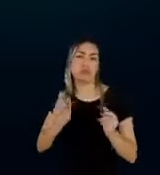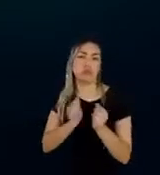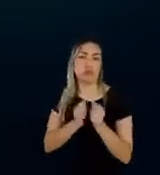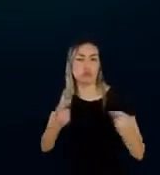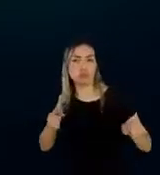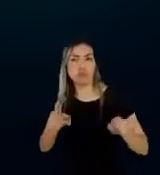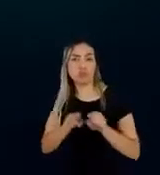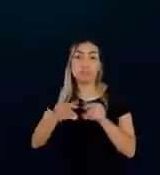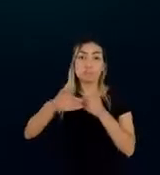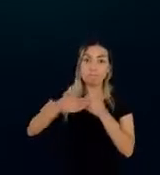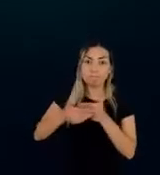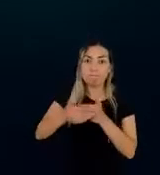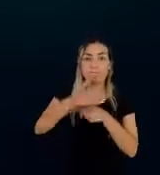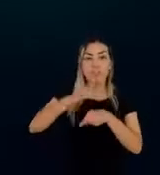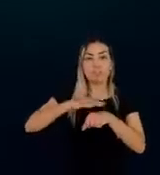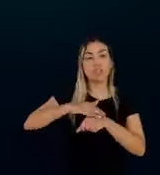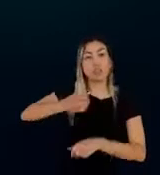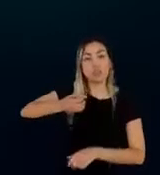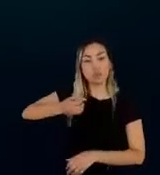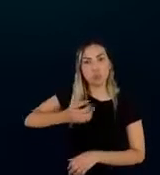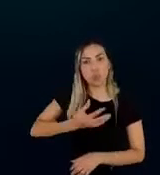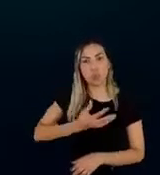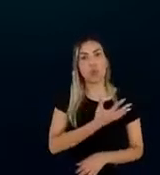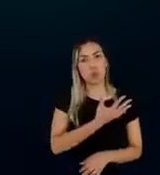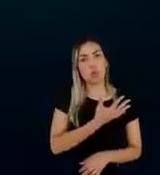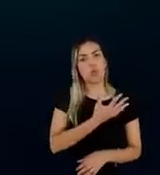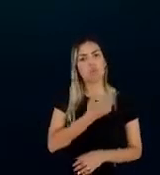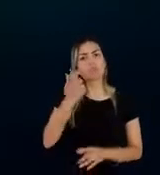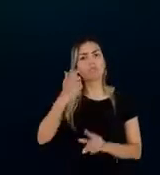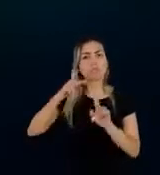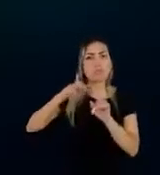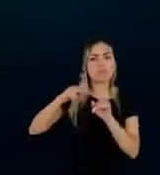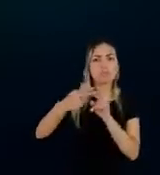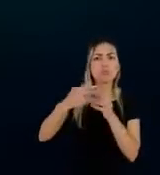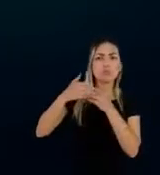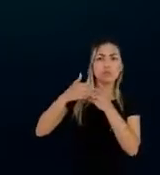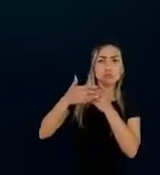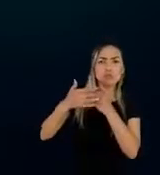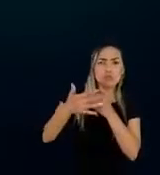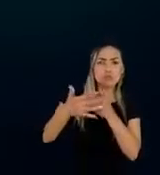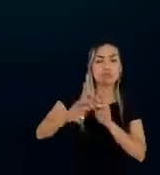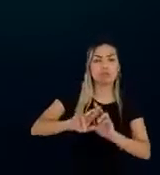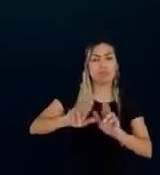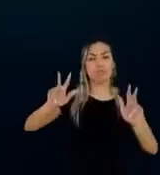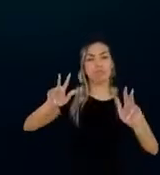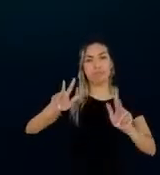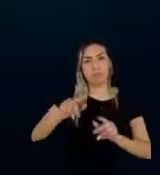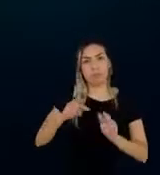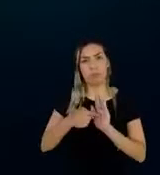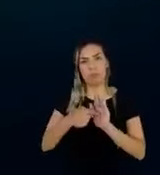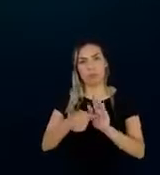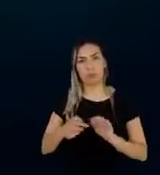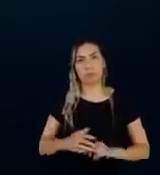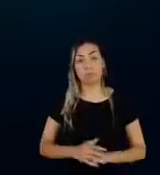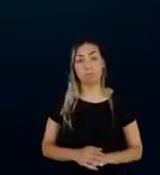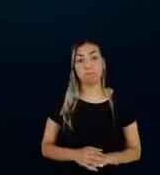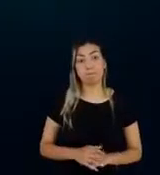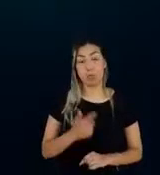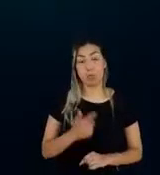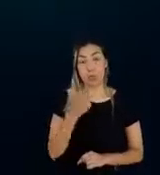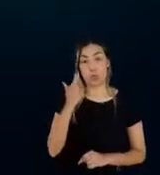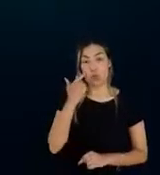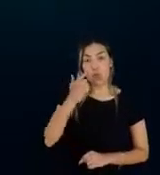renovando as nossas visões periodicamente. Uma outra inovação é